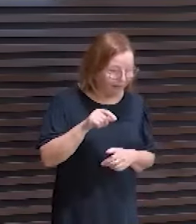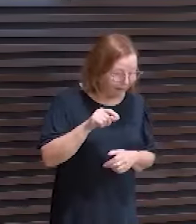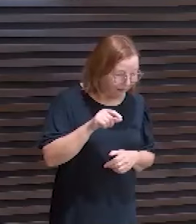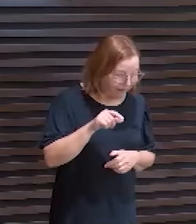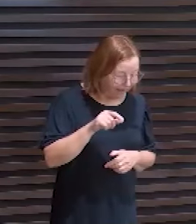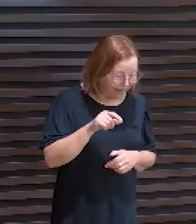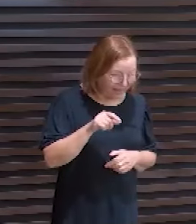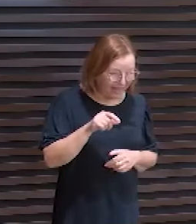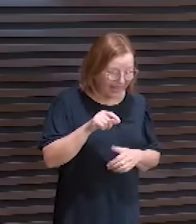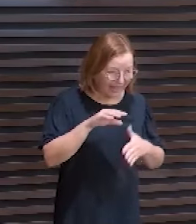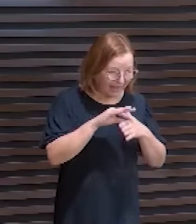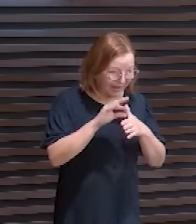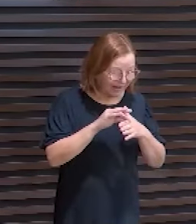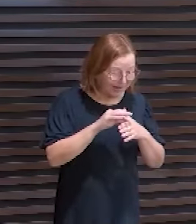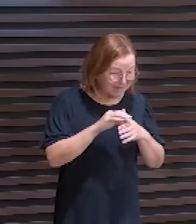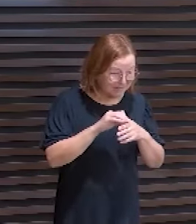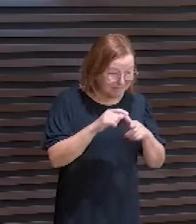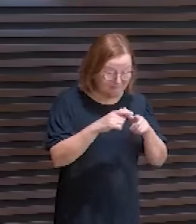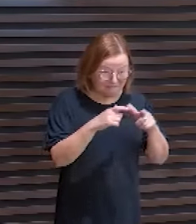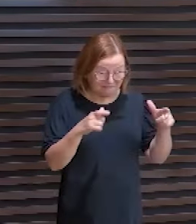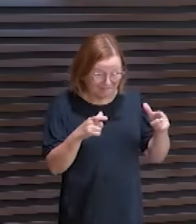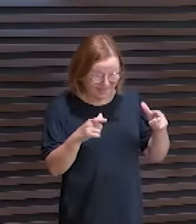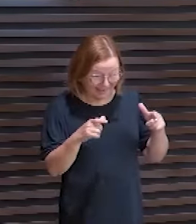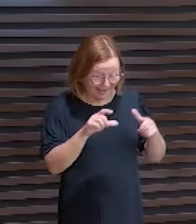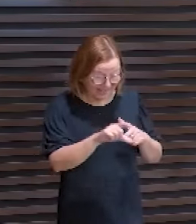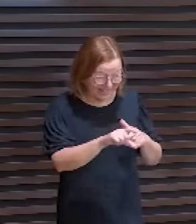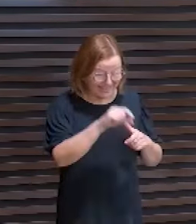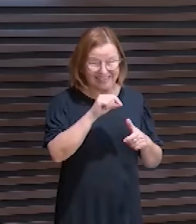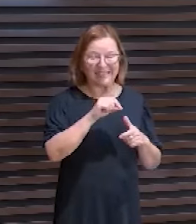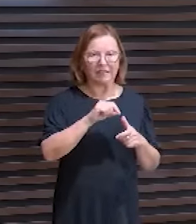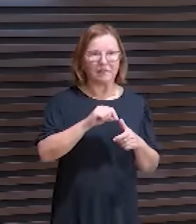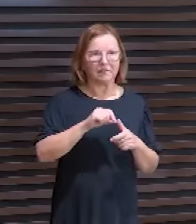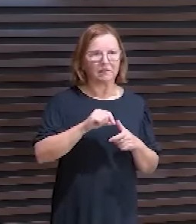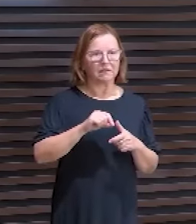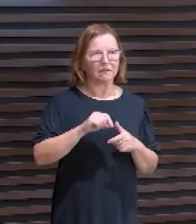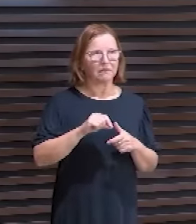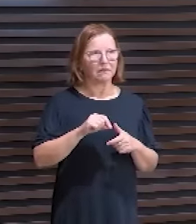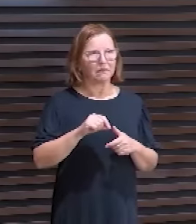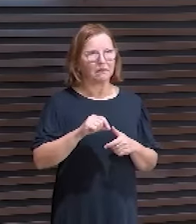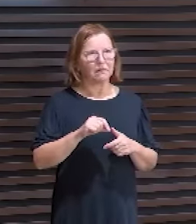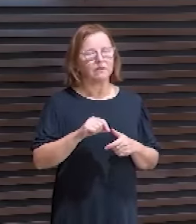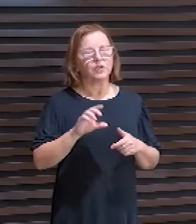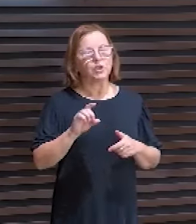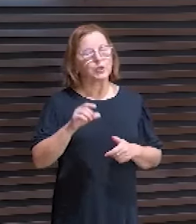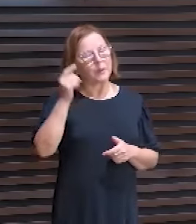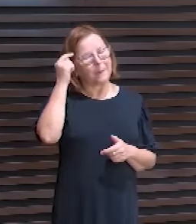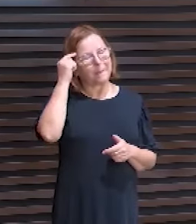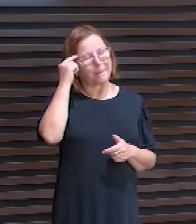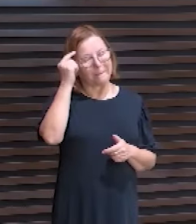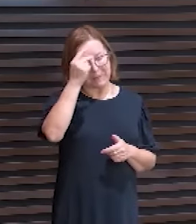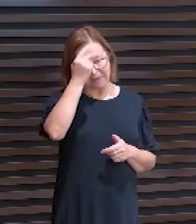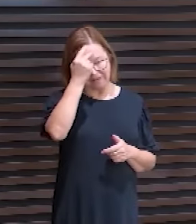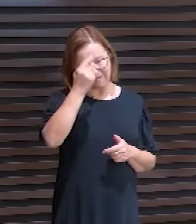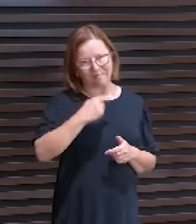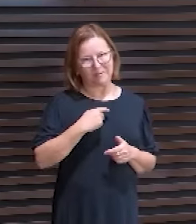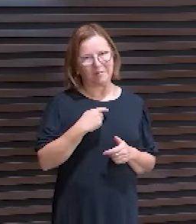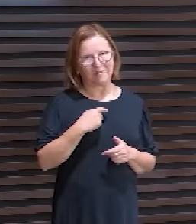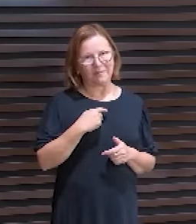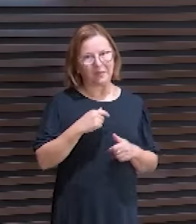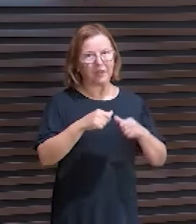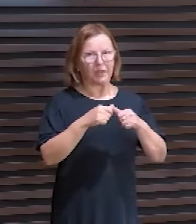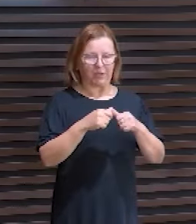prato e não pensa no outro em quem vem depois isso é uma coisa muito simples que a gente